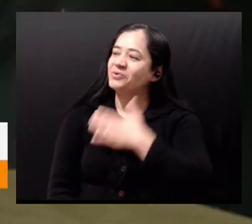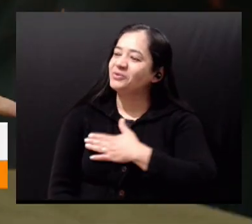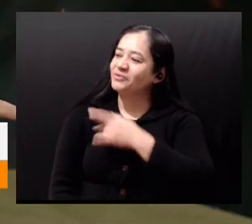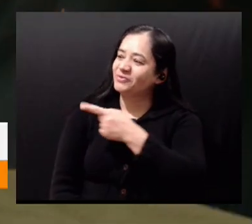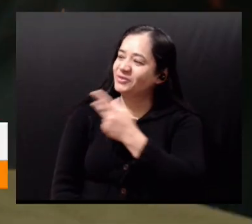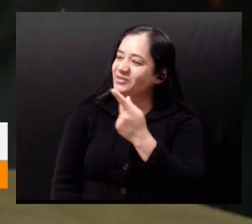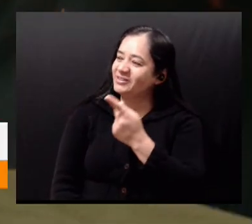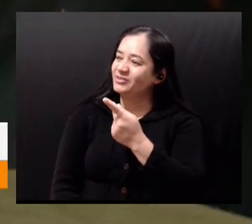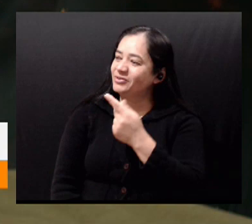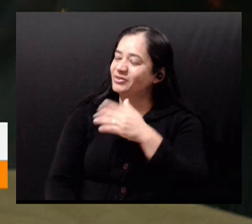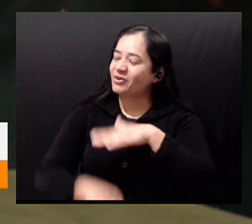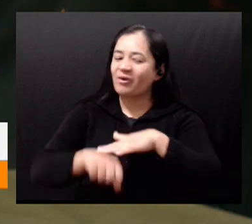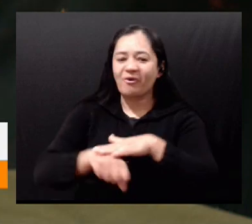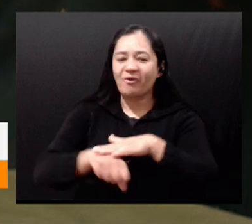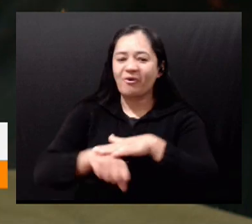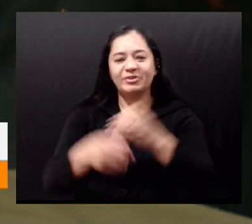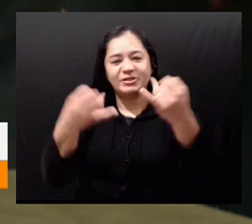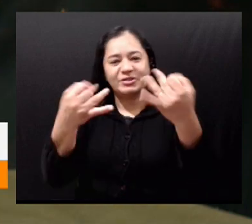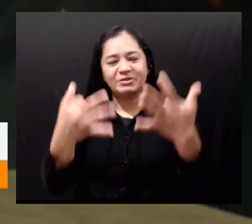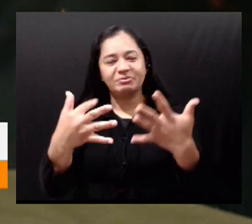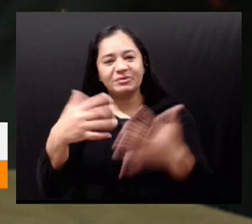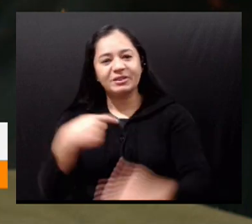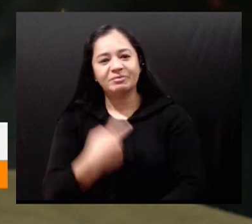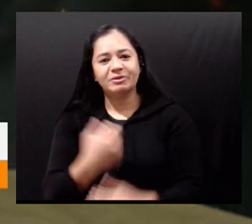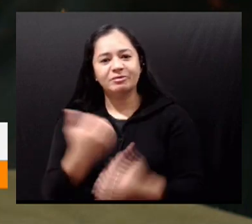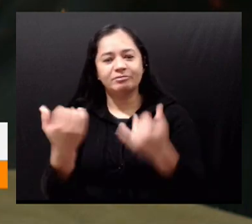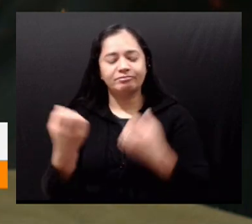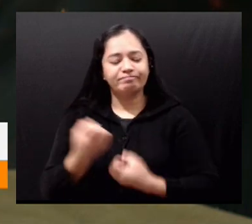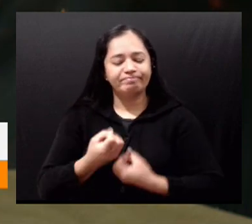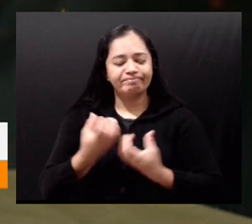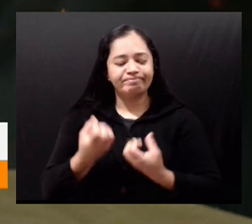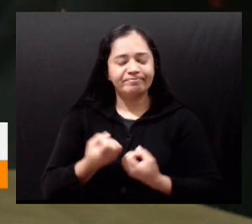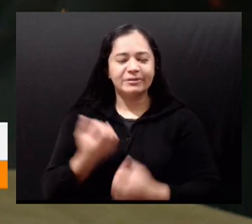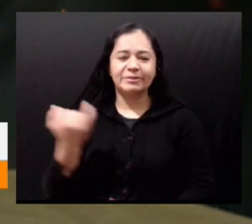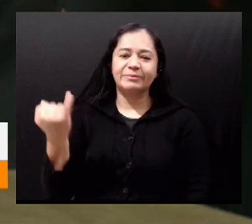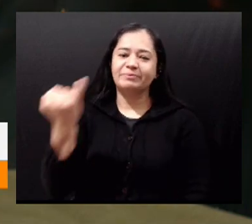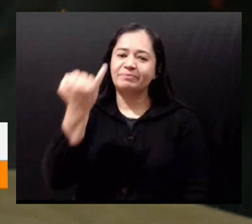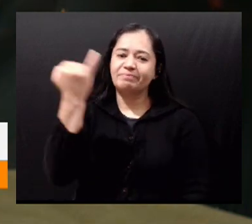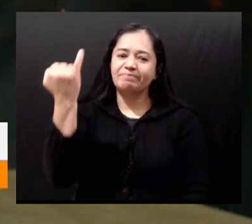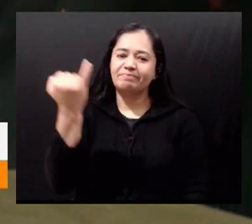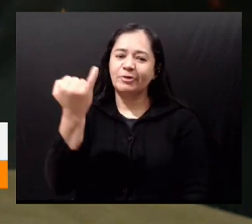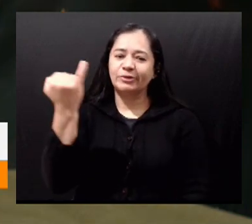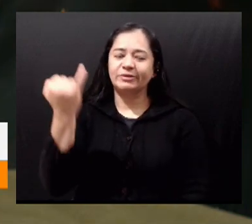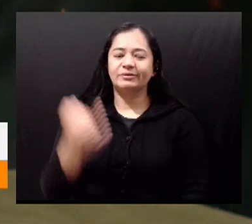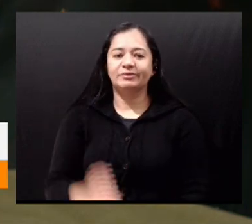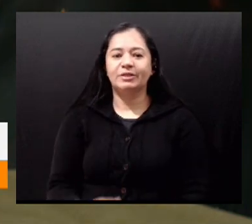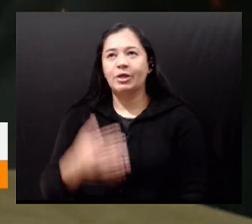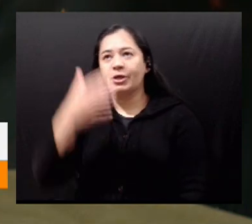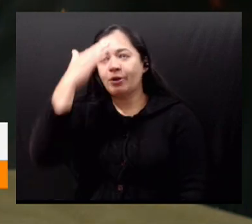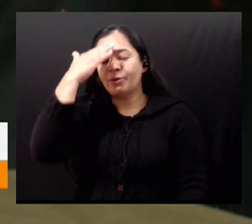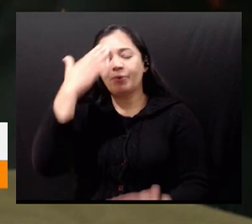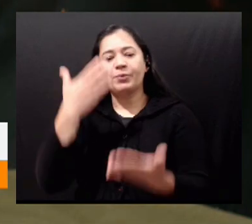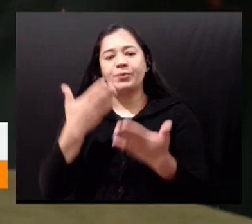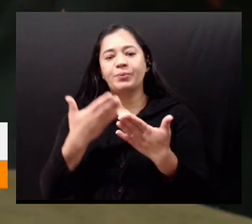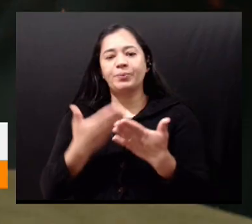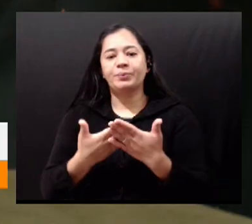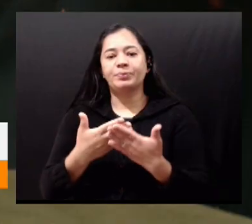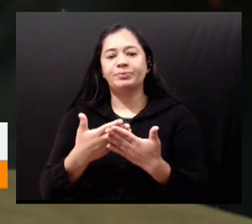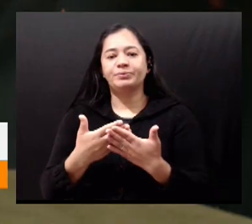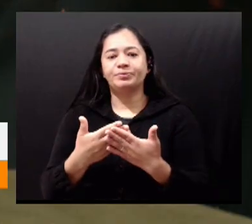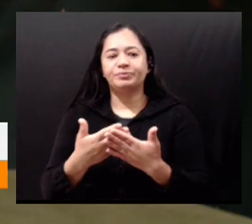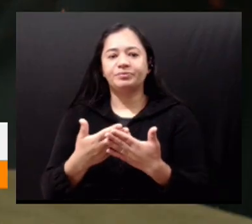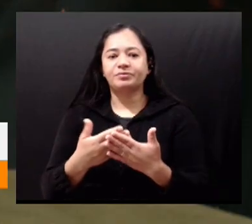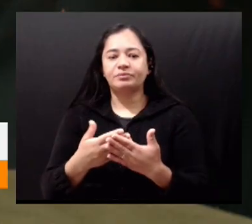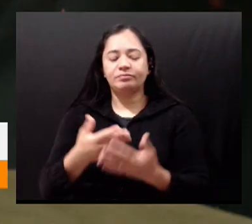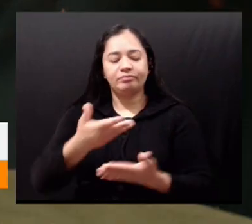e passando para a gente essas informações tão preciosas. Eu acredito que com esse